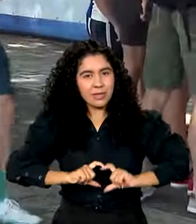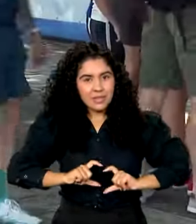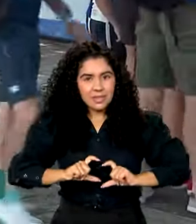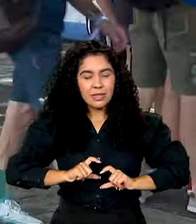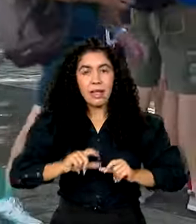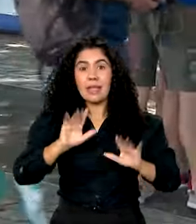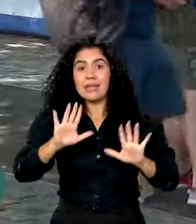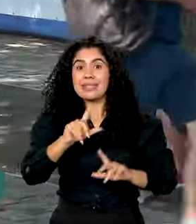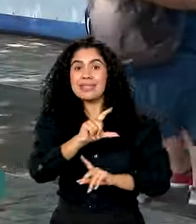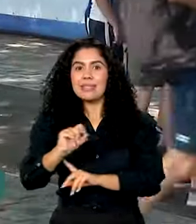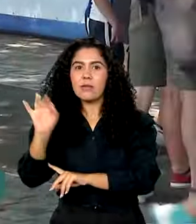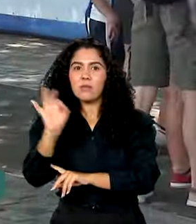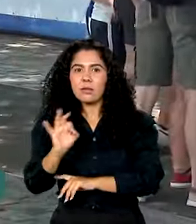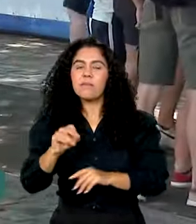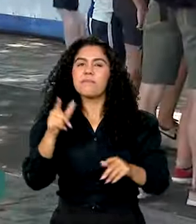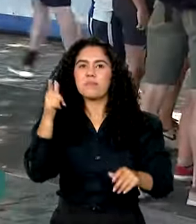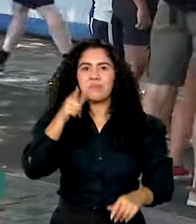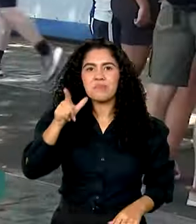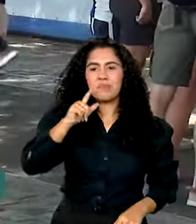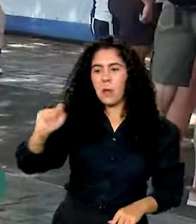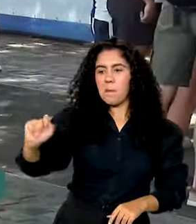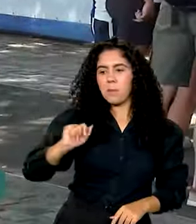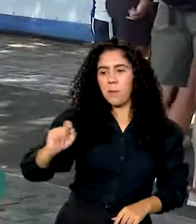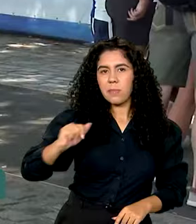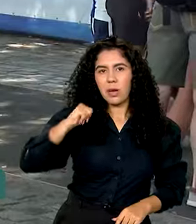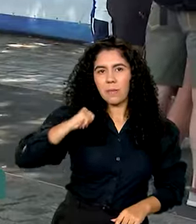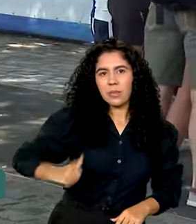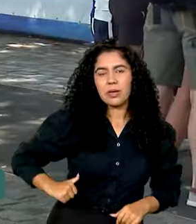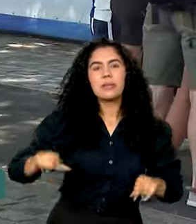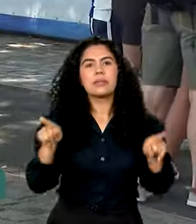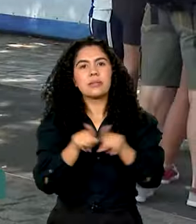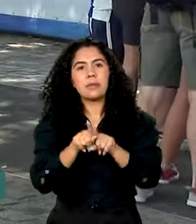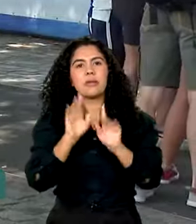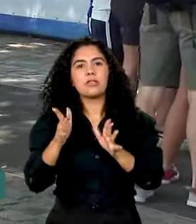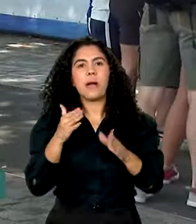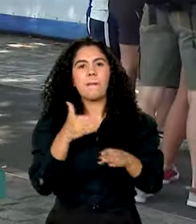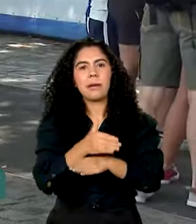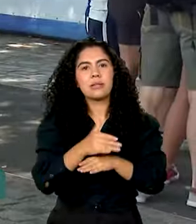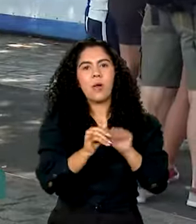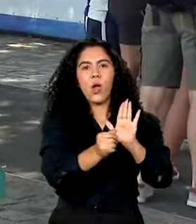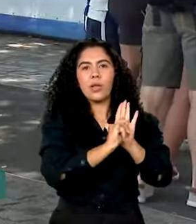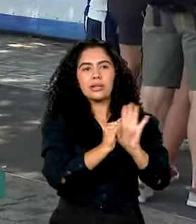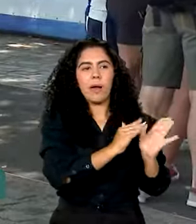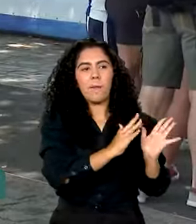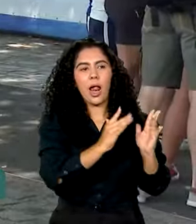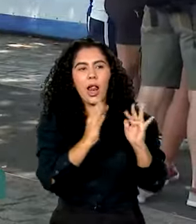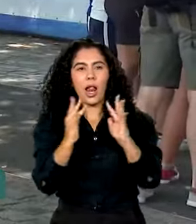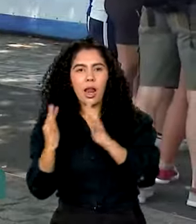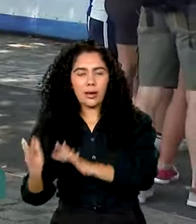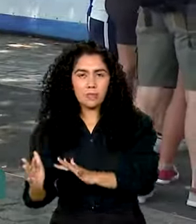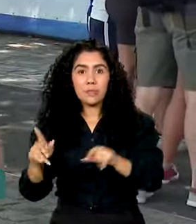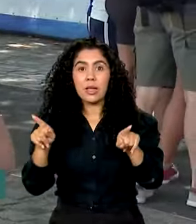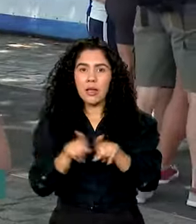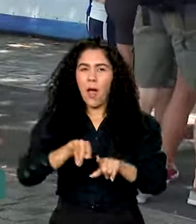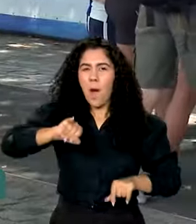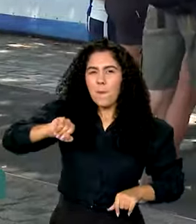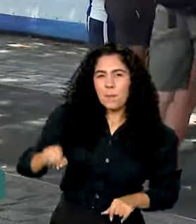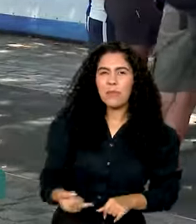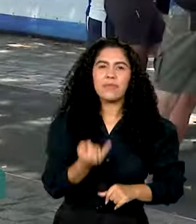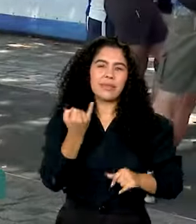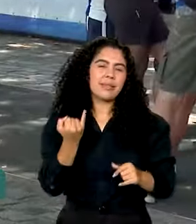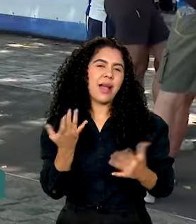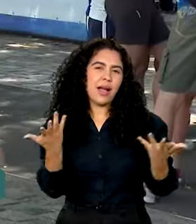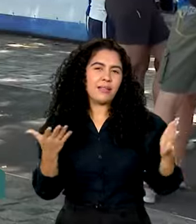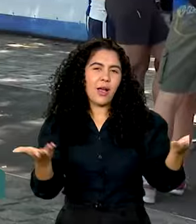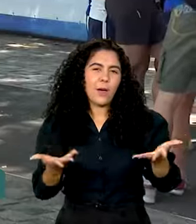integrantes do Bolsa Atleta ou estiveram em editais ao longo de suas carreiras. Bom, Vanessa, aproveitando esse clima de